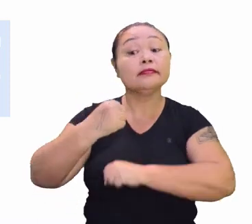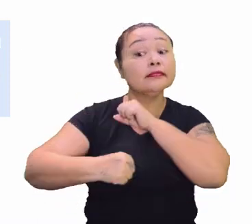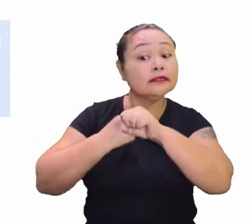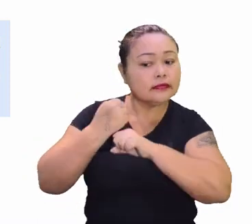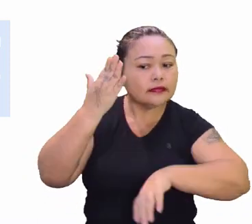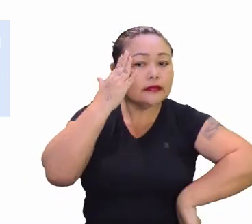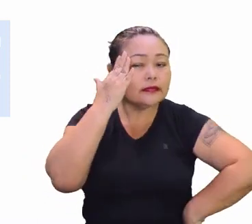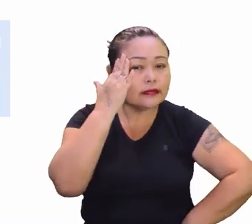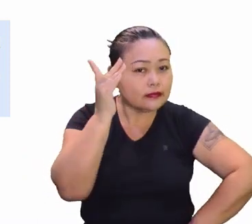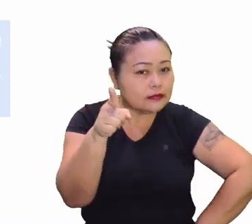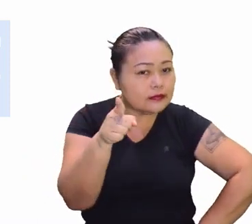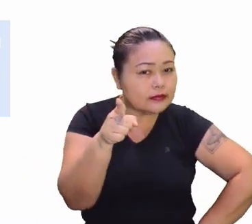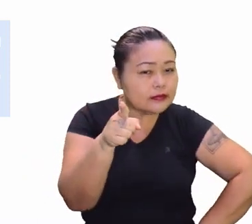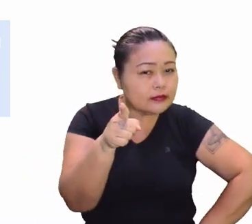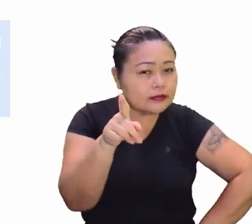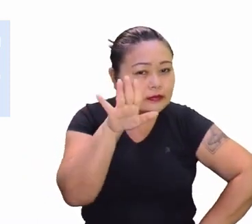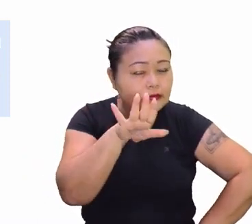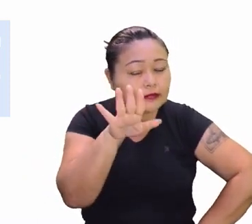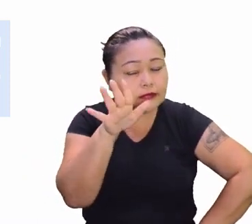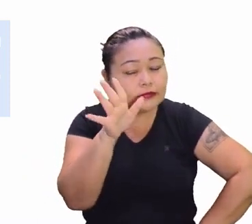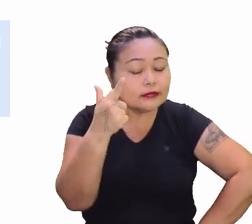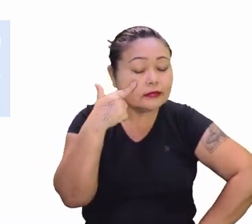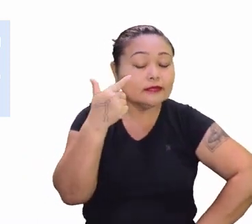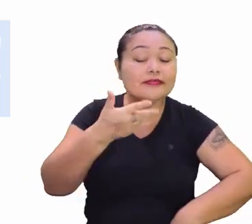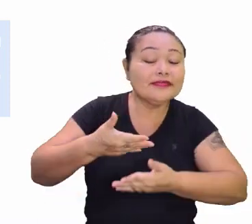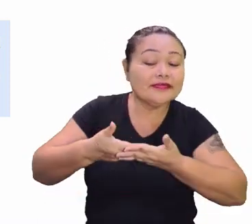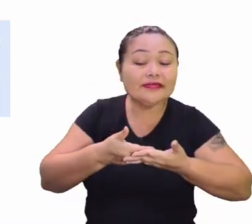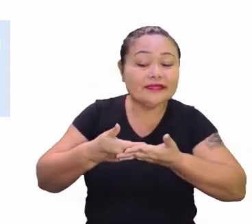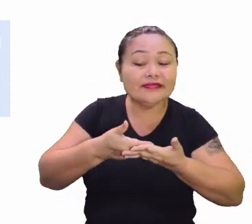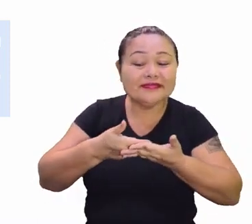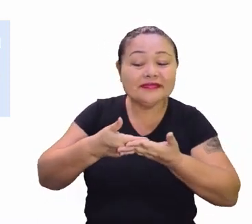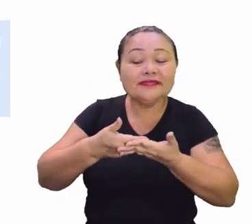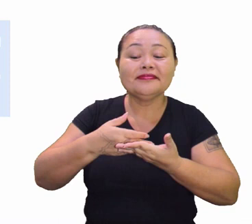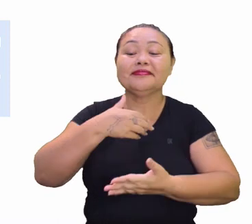ano? Eu acho que talvez você ainda era um bebê.